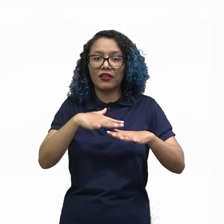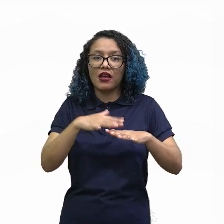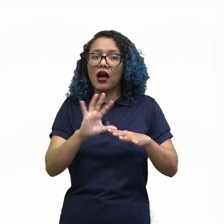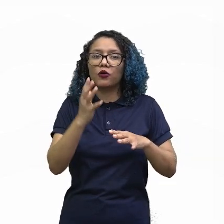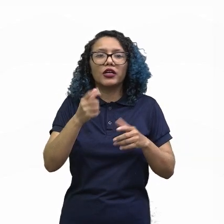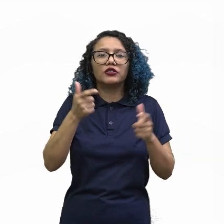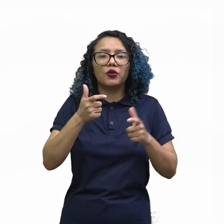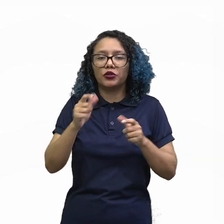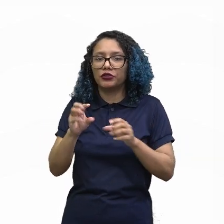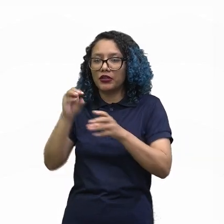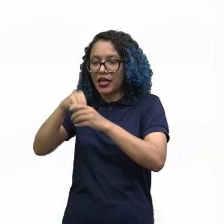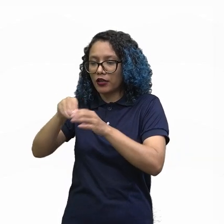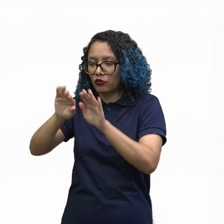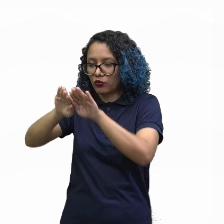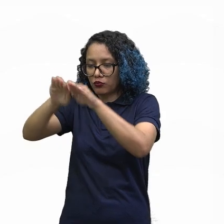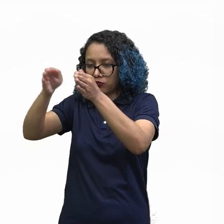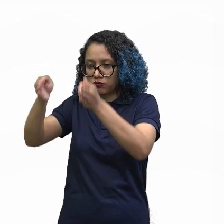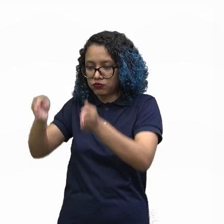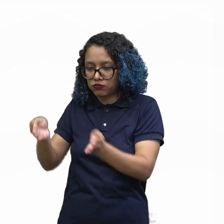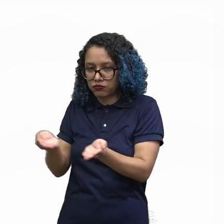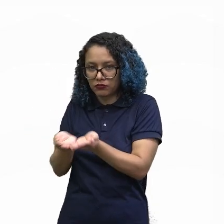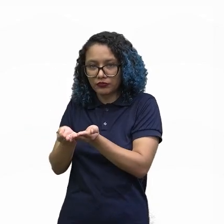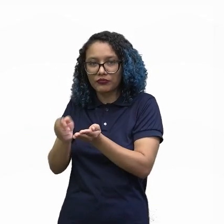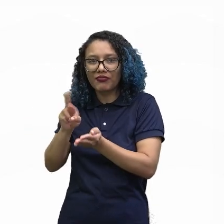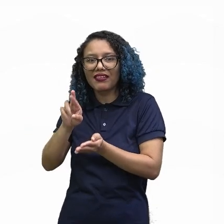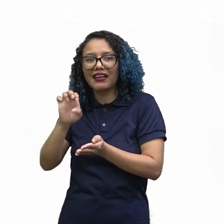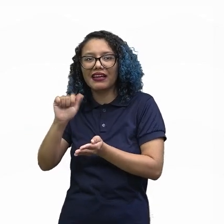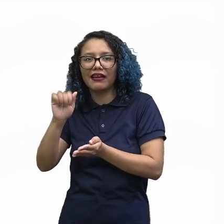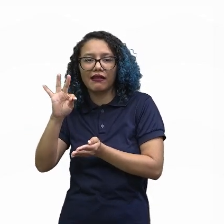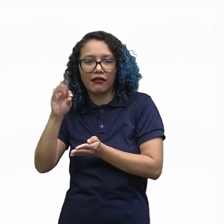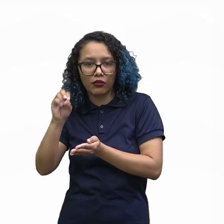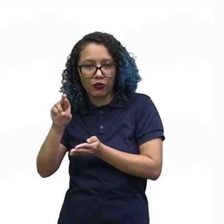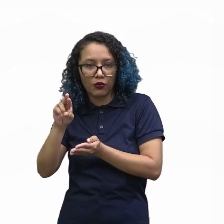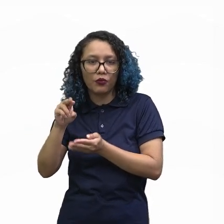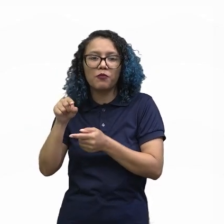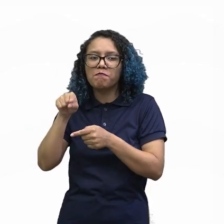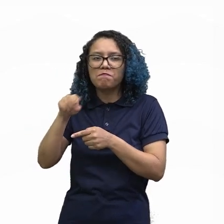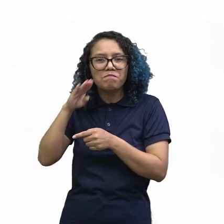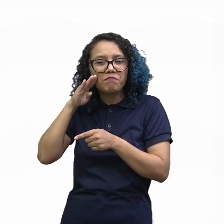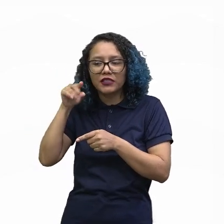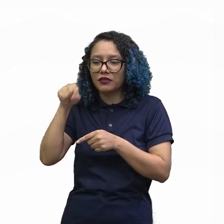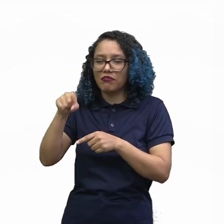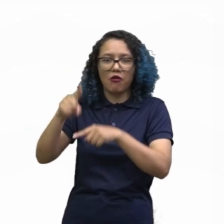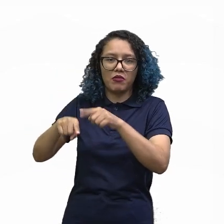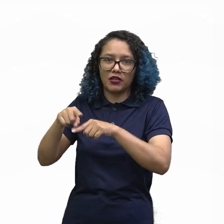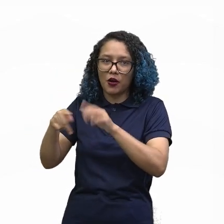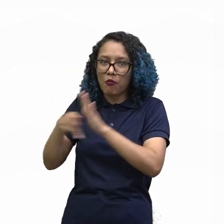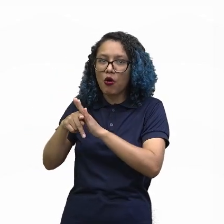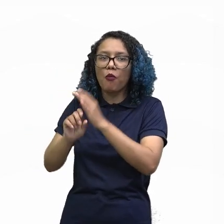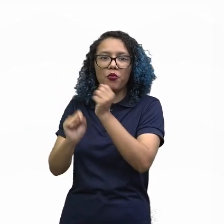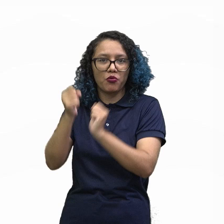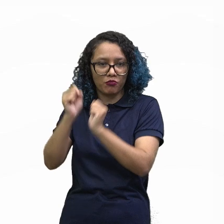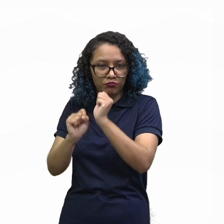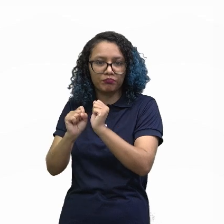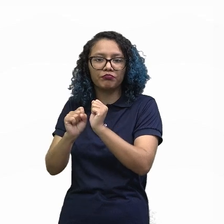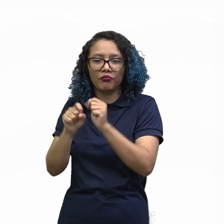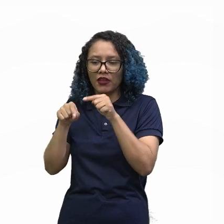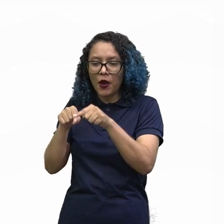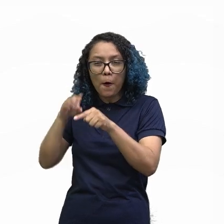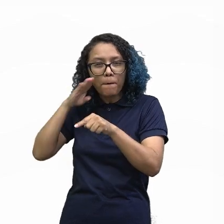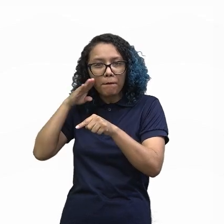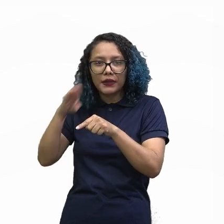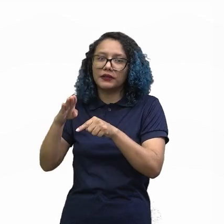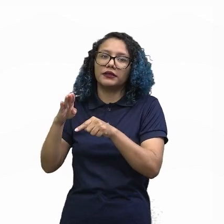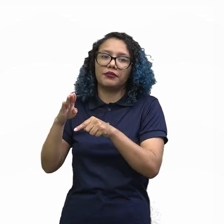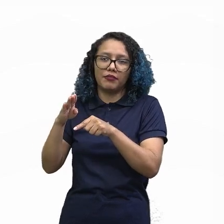reatores nucleares. O principal dispositivo das usinas, né, que o reator é lá o coração da